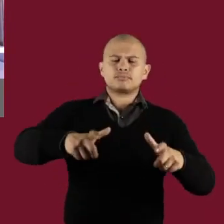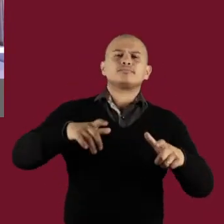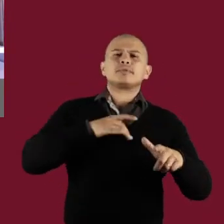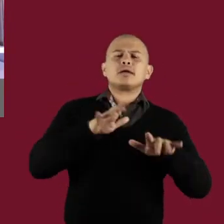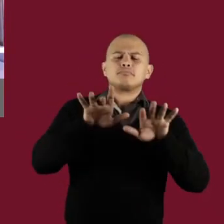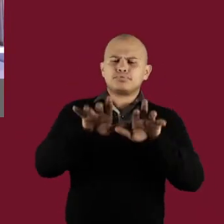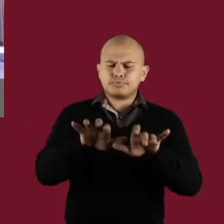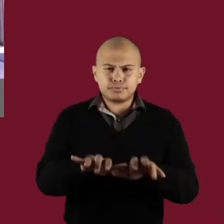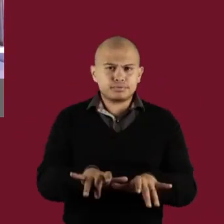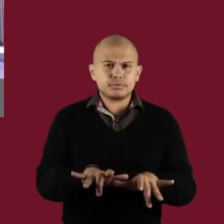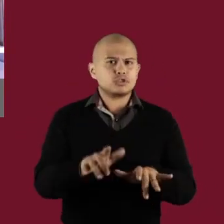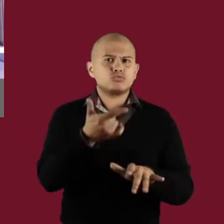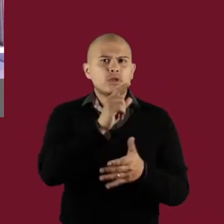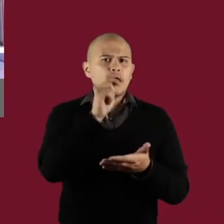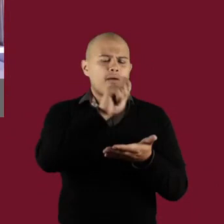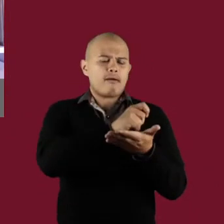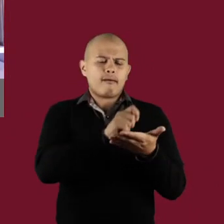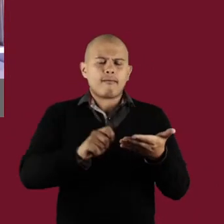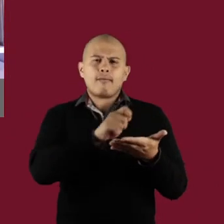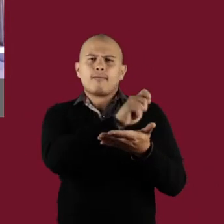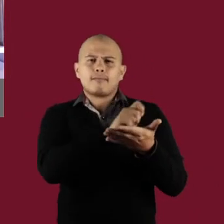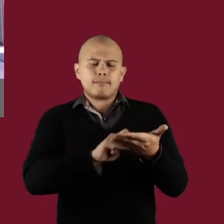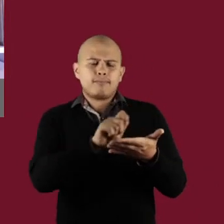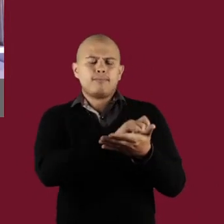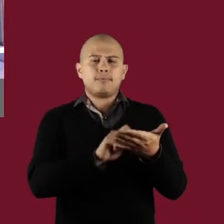caderno para ler ali no ar. Então, para